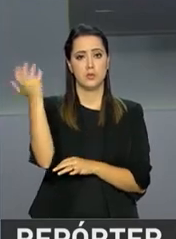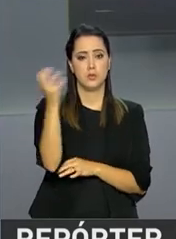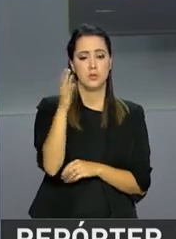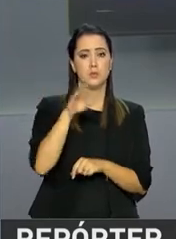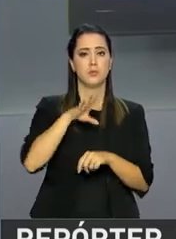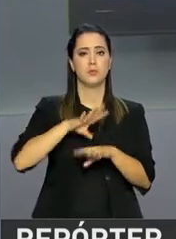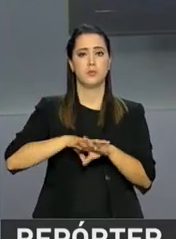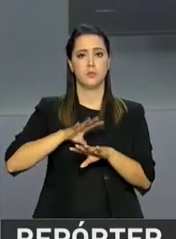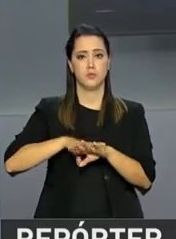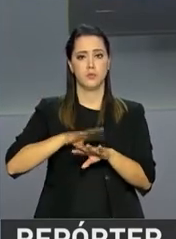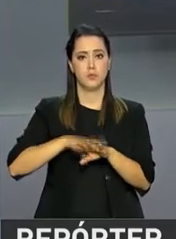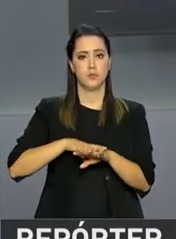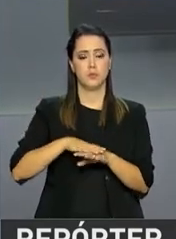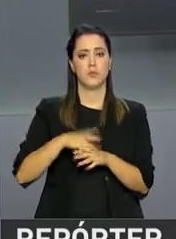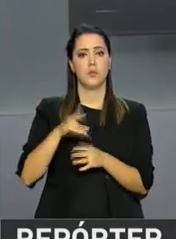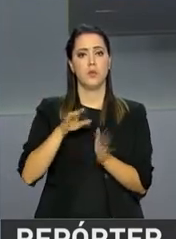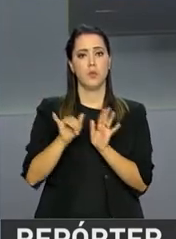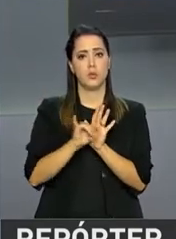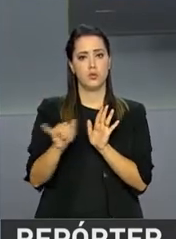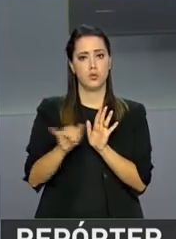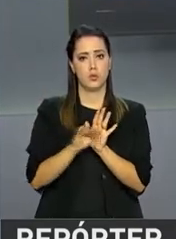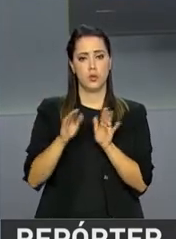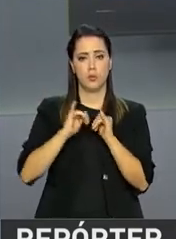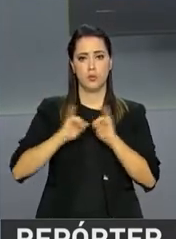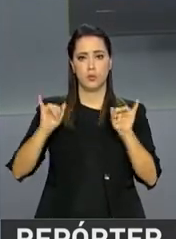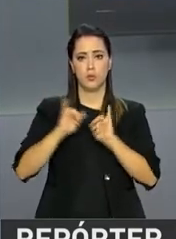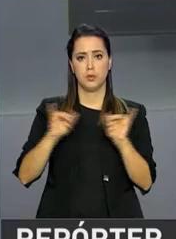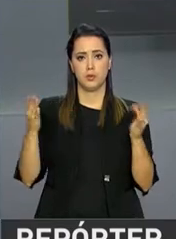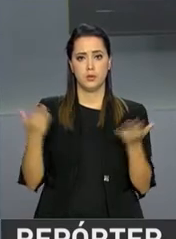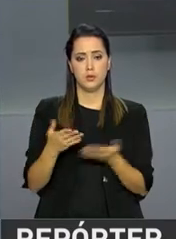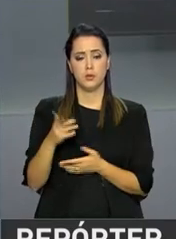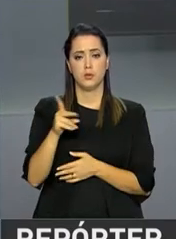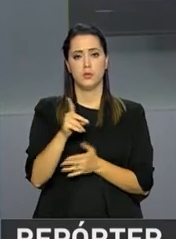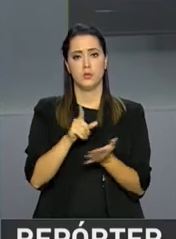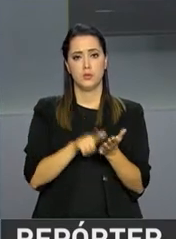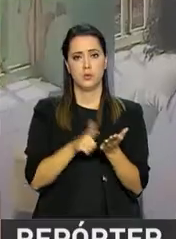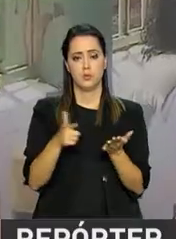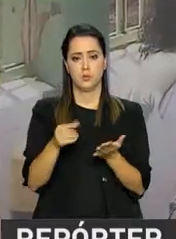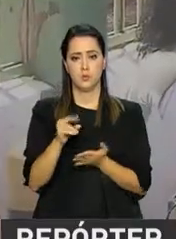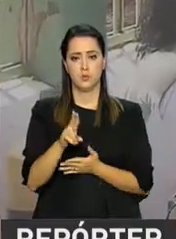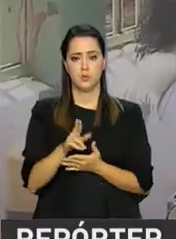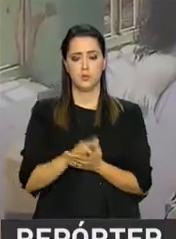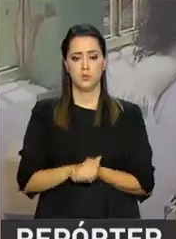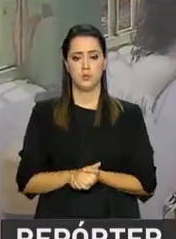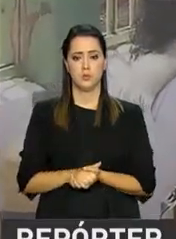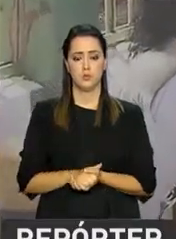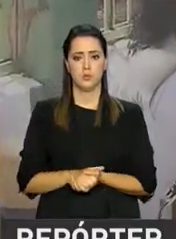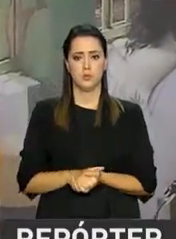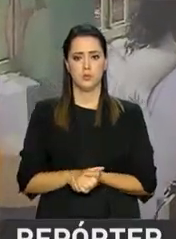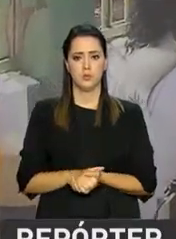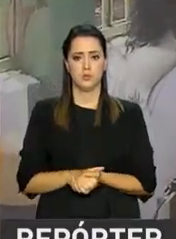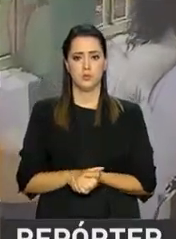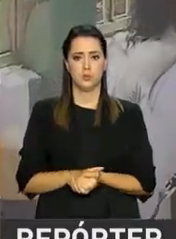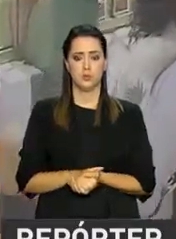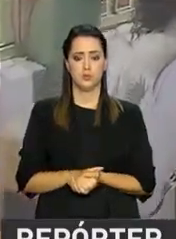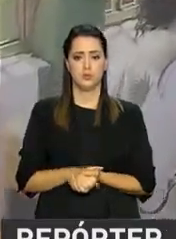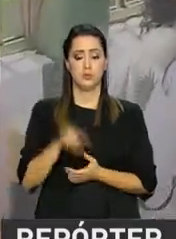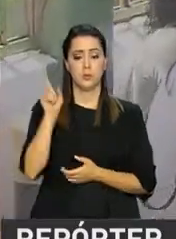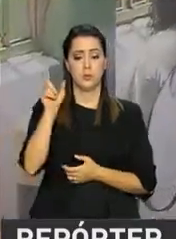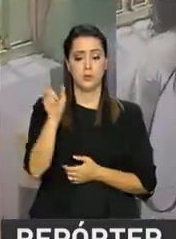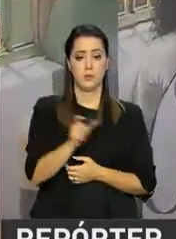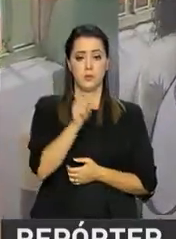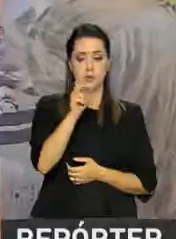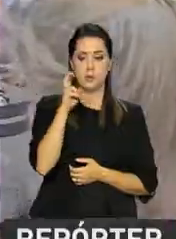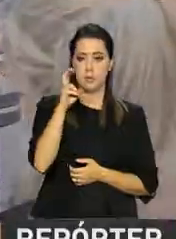matemática o edital da prova foi publicado hoje no diário oficial da união os estudantes vão ter cinco